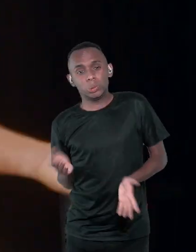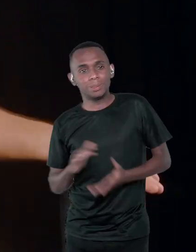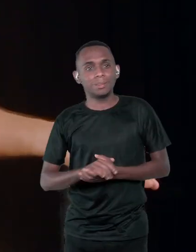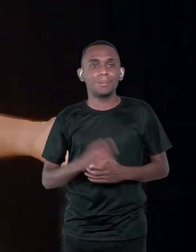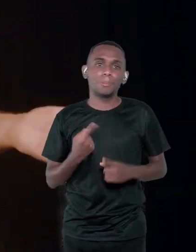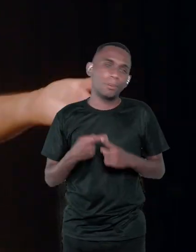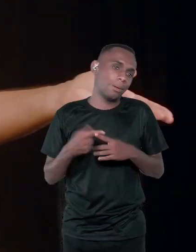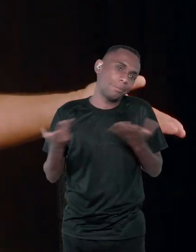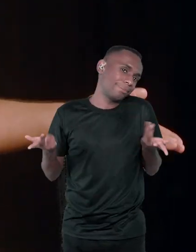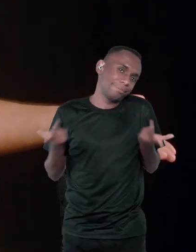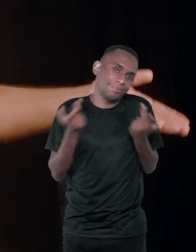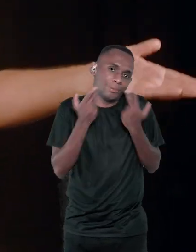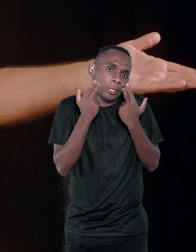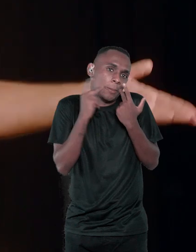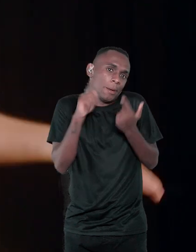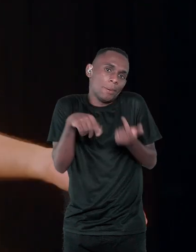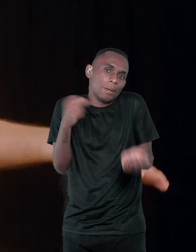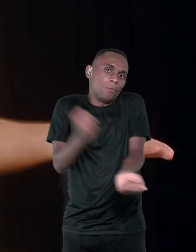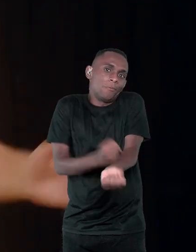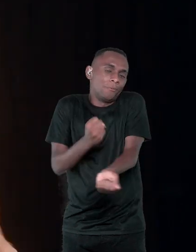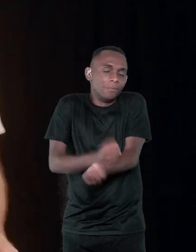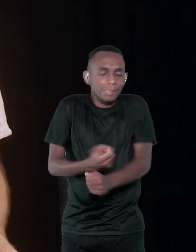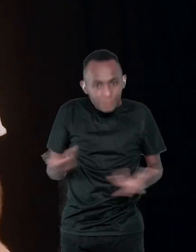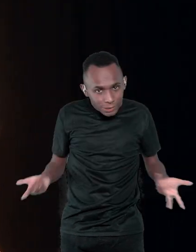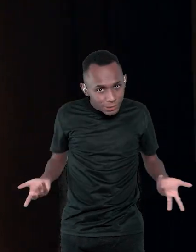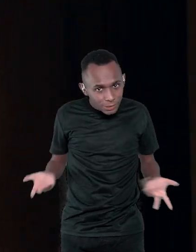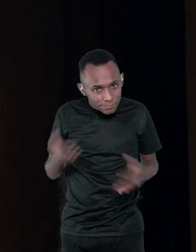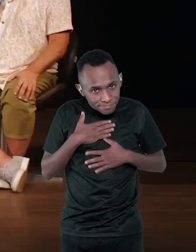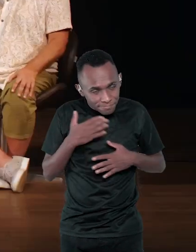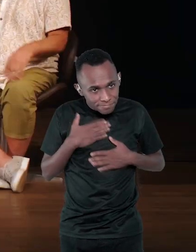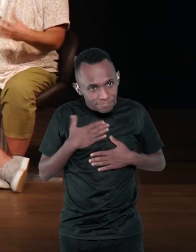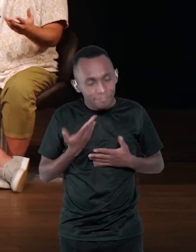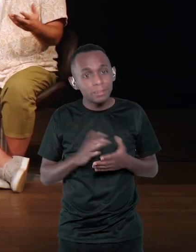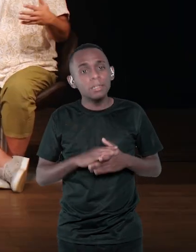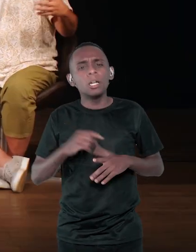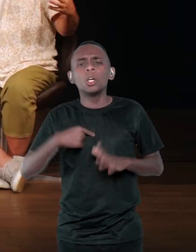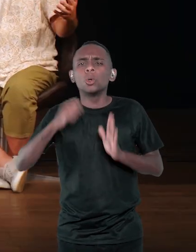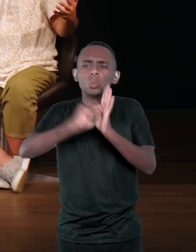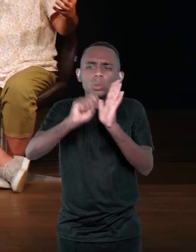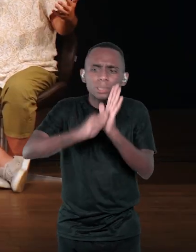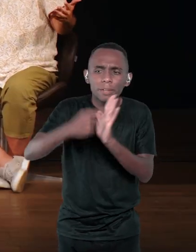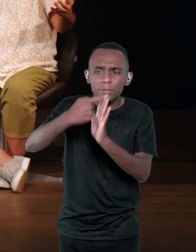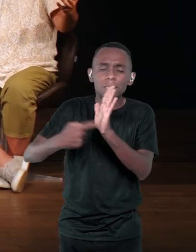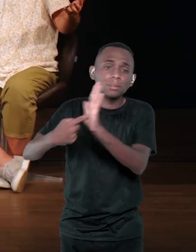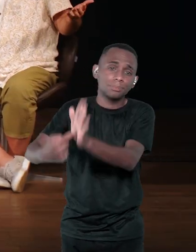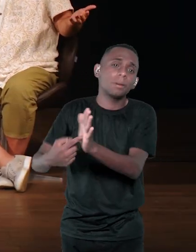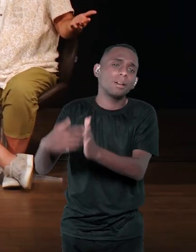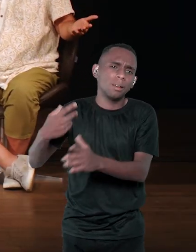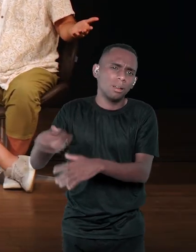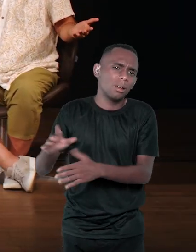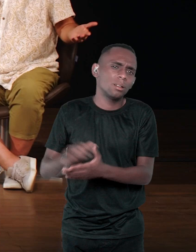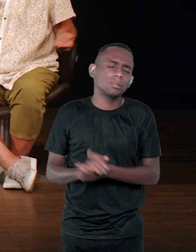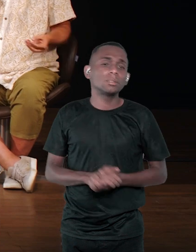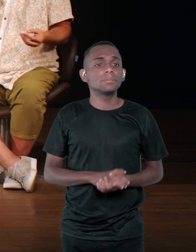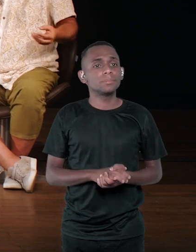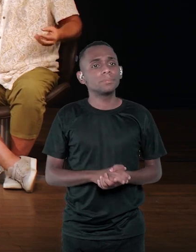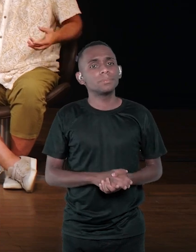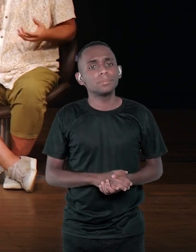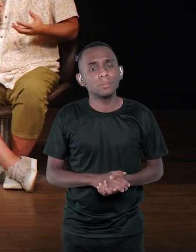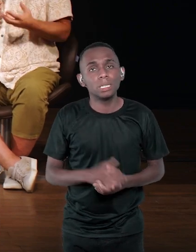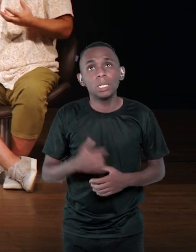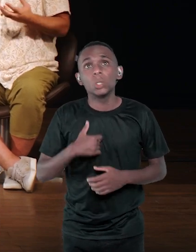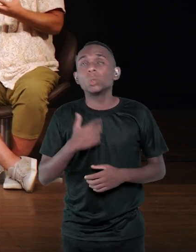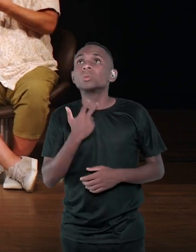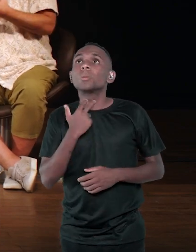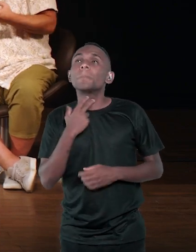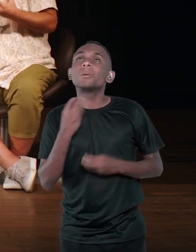não tem jeito, mas é um vício, fazer o quê? E eu escrevo até lá e um texto de 3.500 toques, você fala, não, eu não